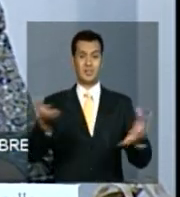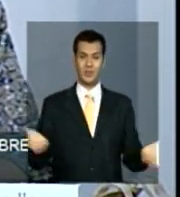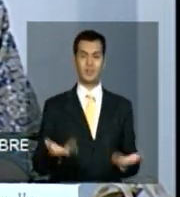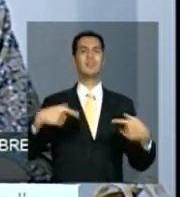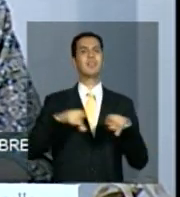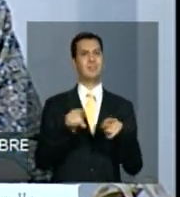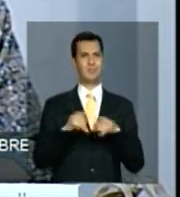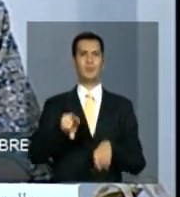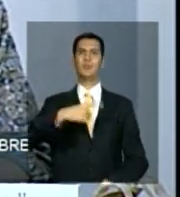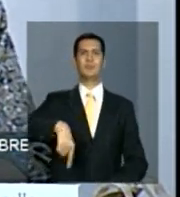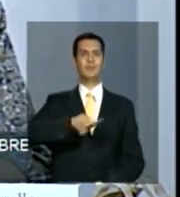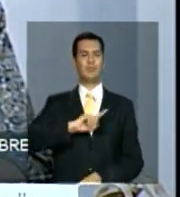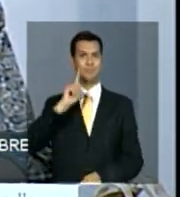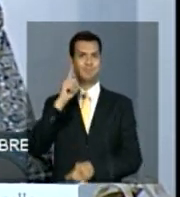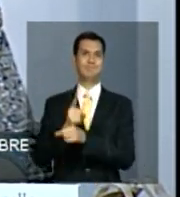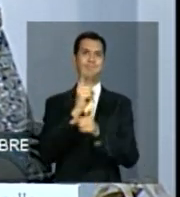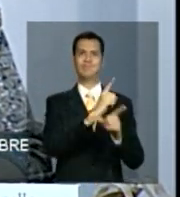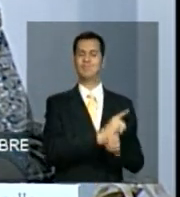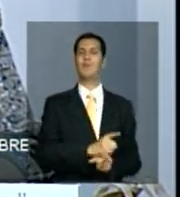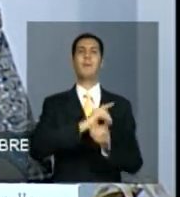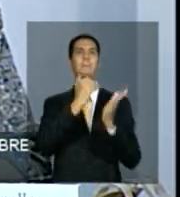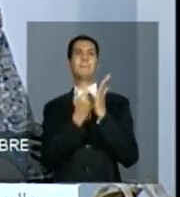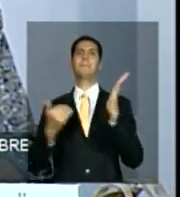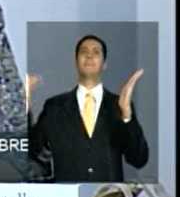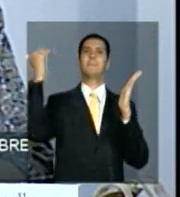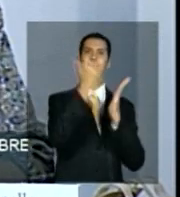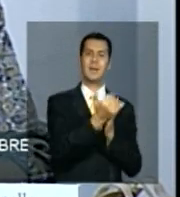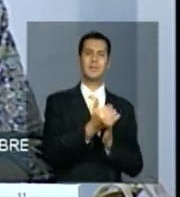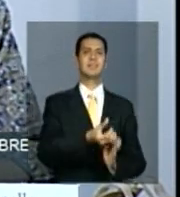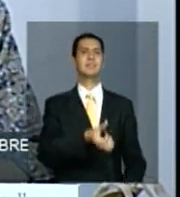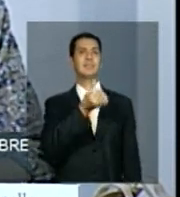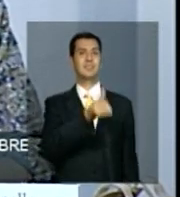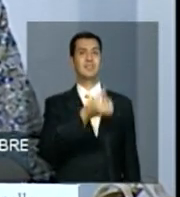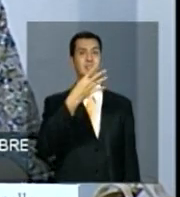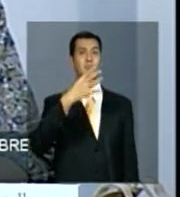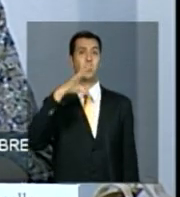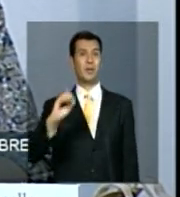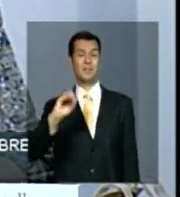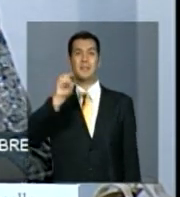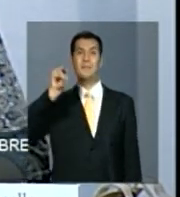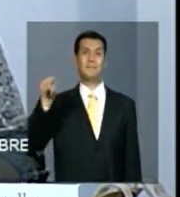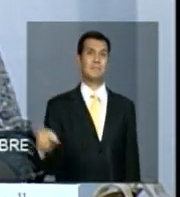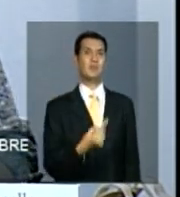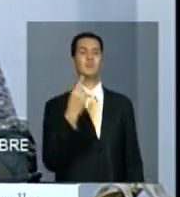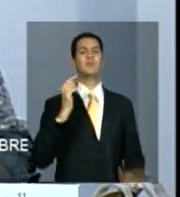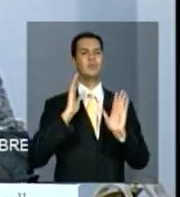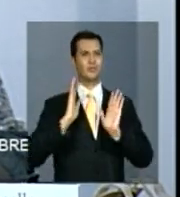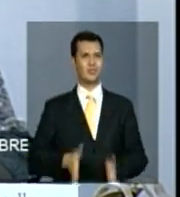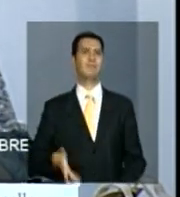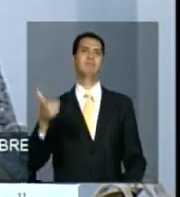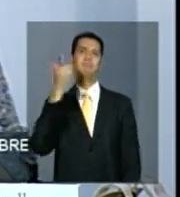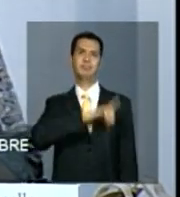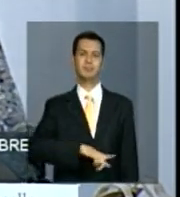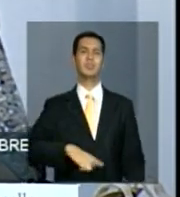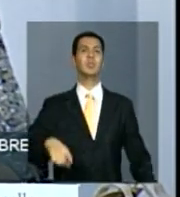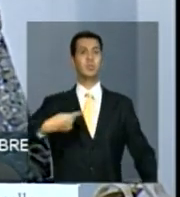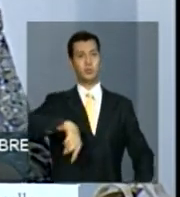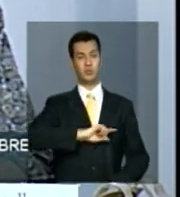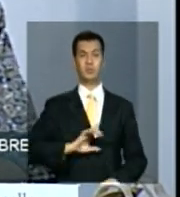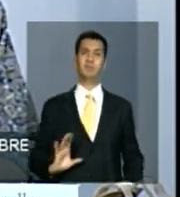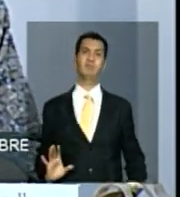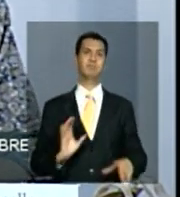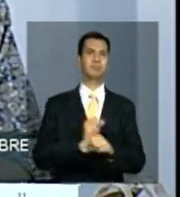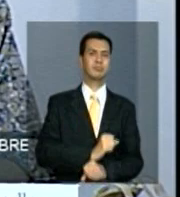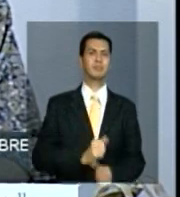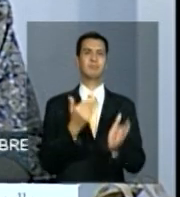a nossa nossa meta que eram 640.000 chegar em 640.000 acumulados chegamos já A